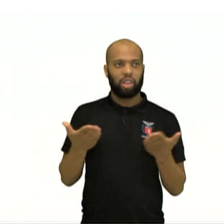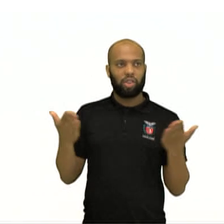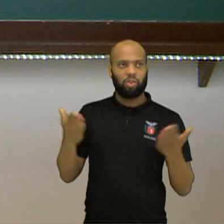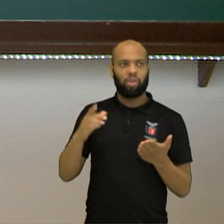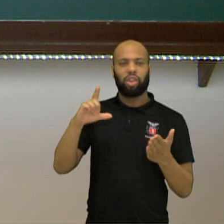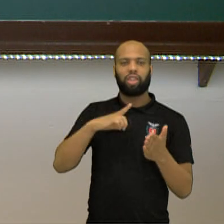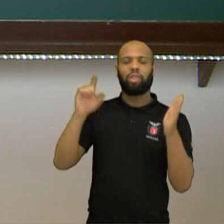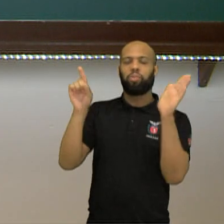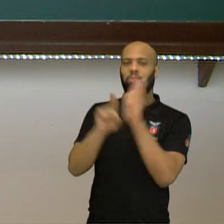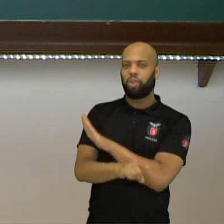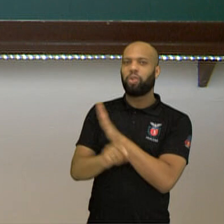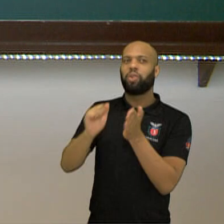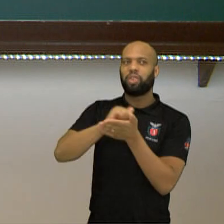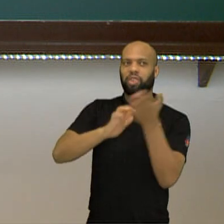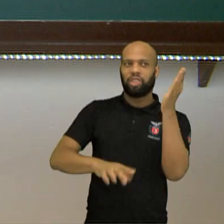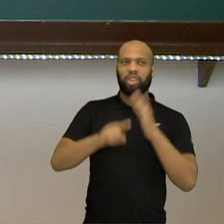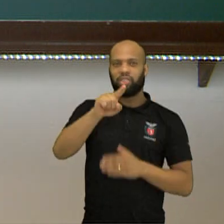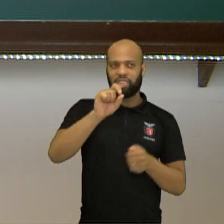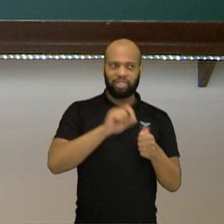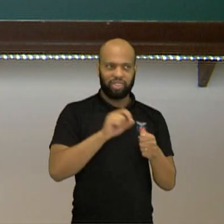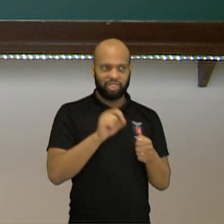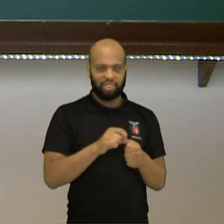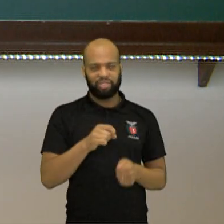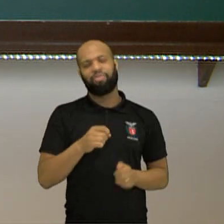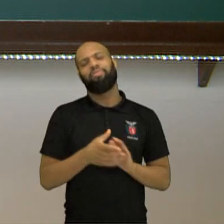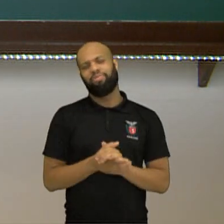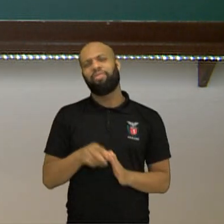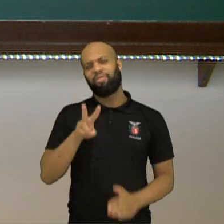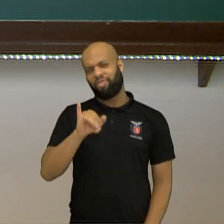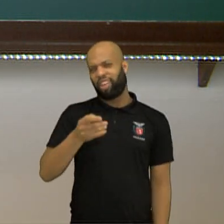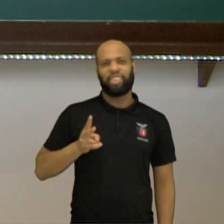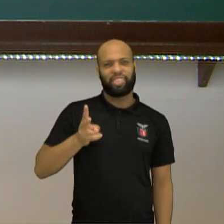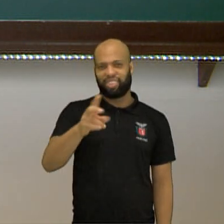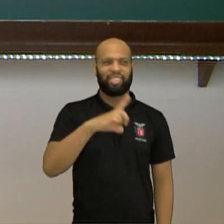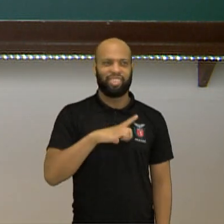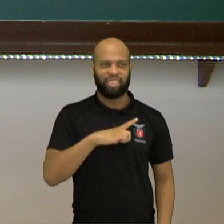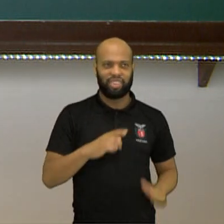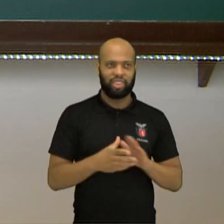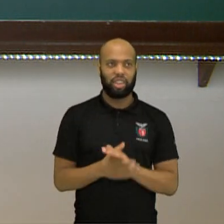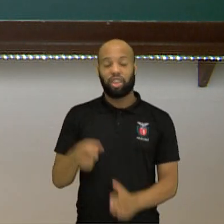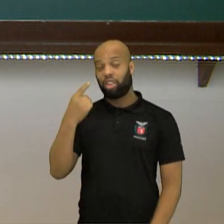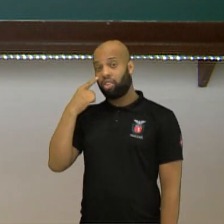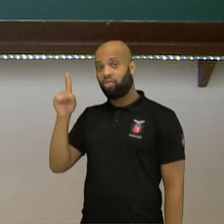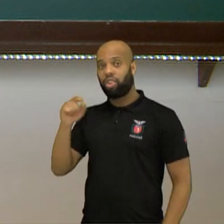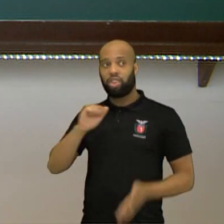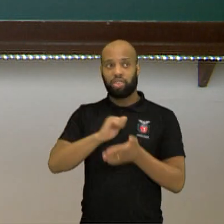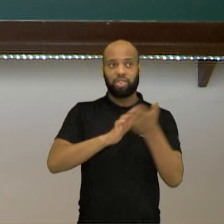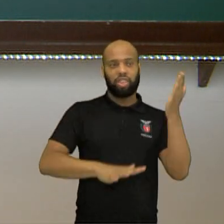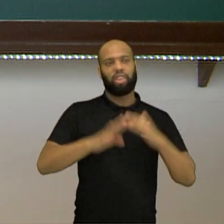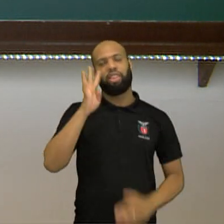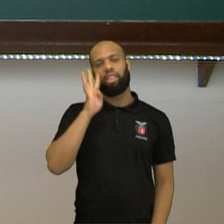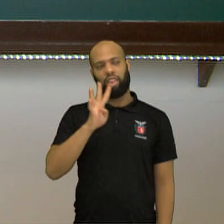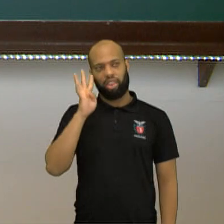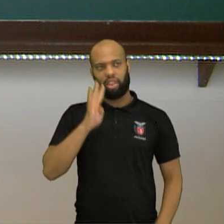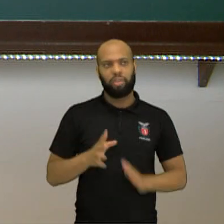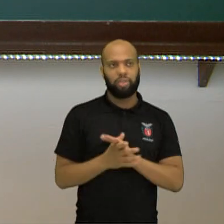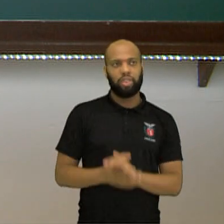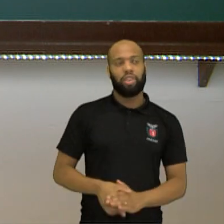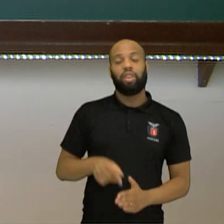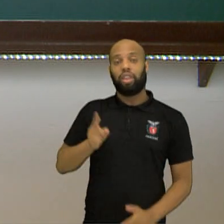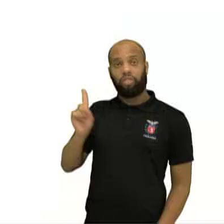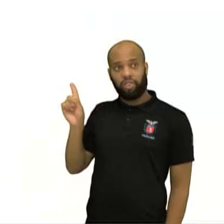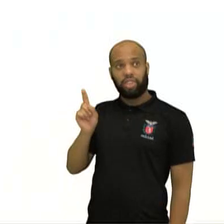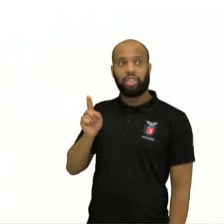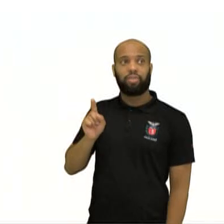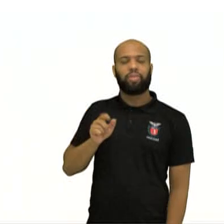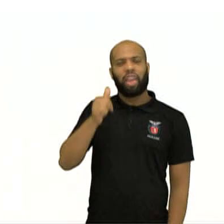Claro que temos uma atividade agora. Imagine se não. Olha a atividade que bacana. Ela